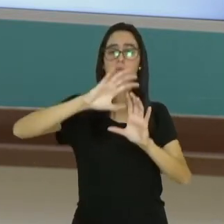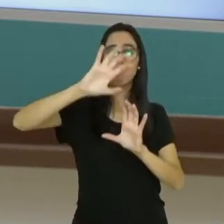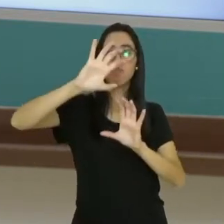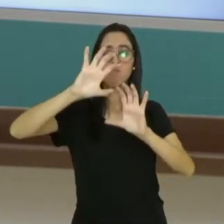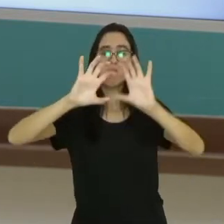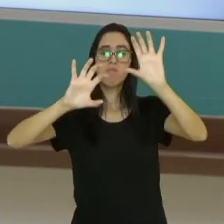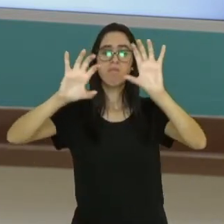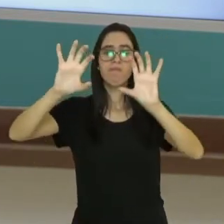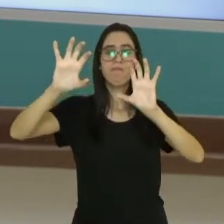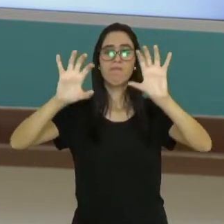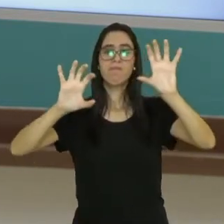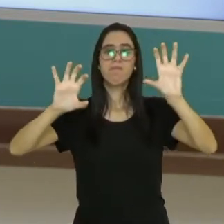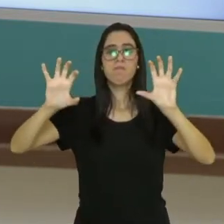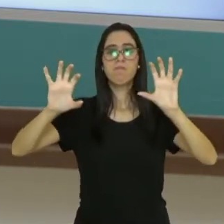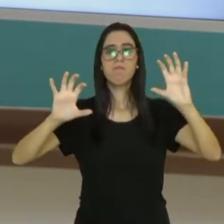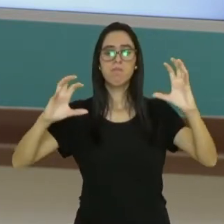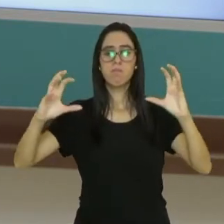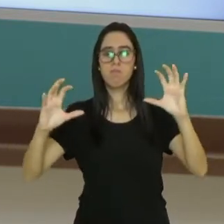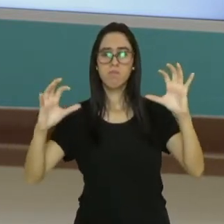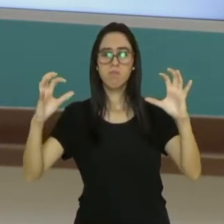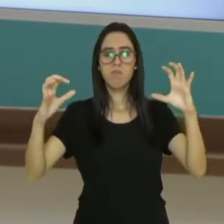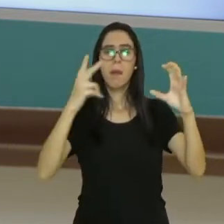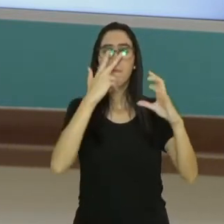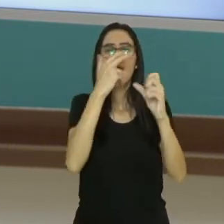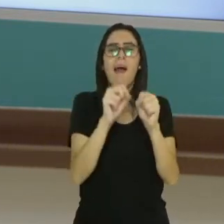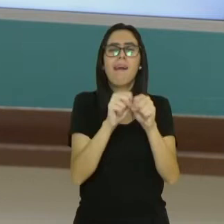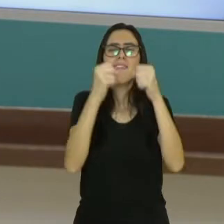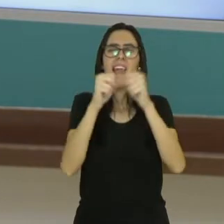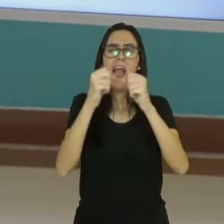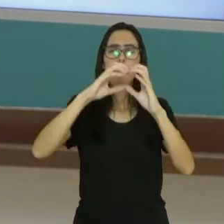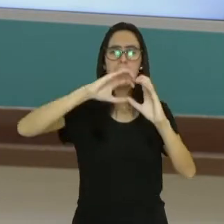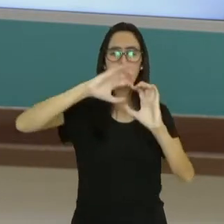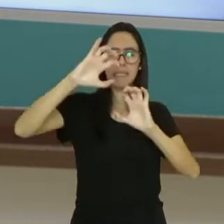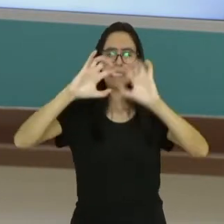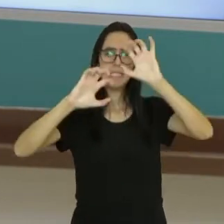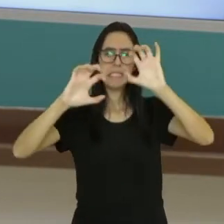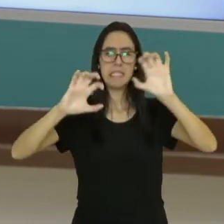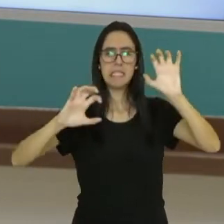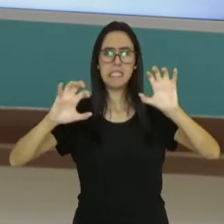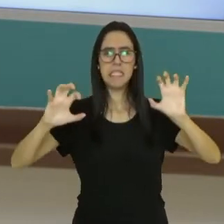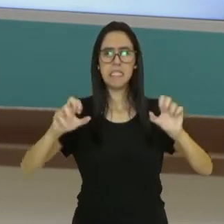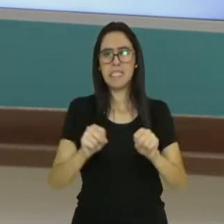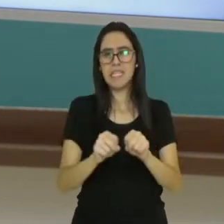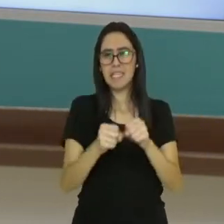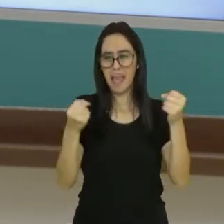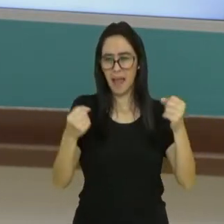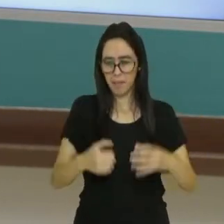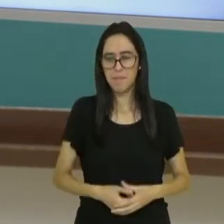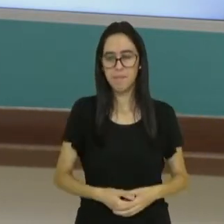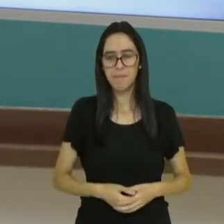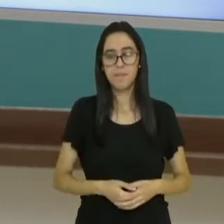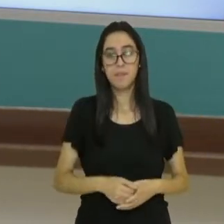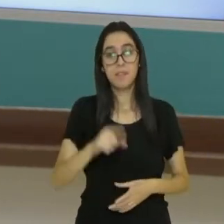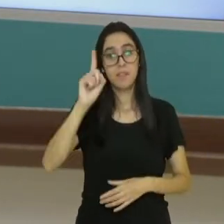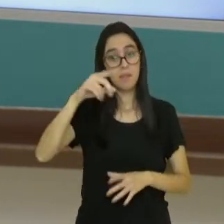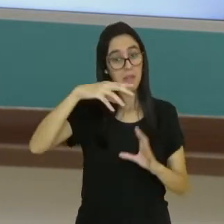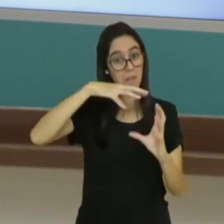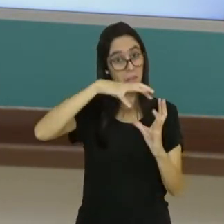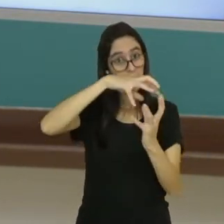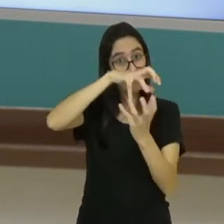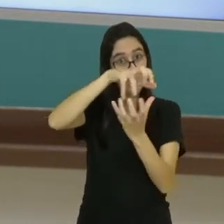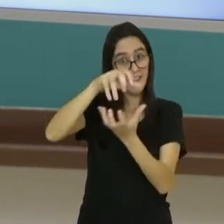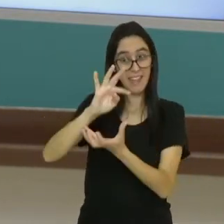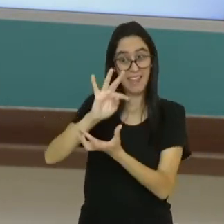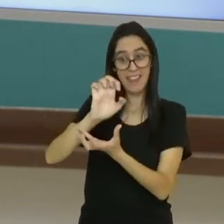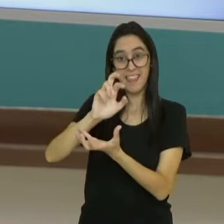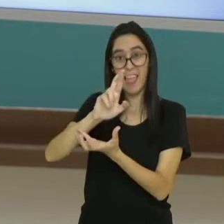esse continente vai se quebrando em pedaços, vamos dizer assim. Claro que nós estamos falando do planeta